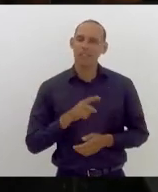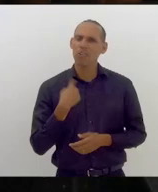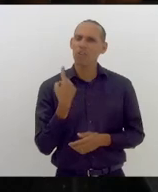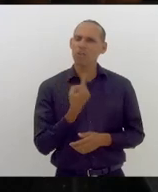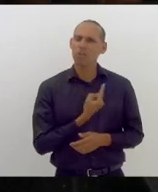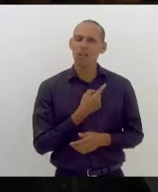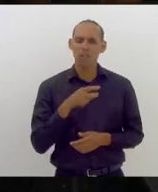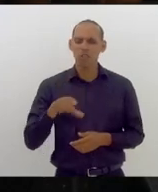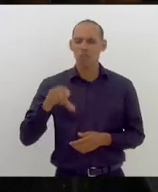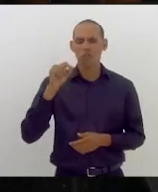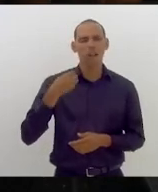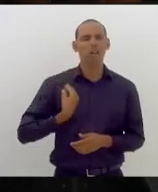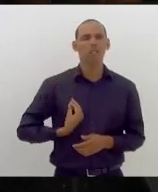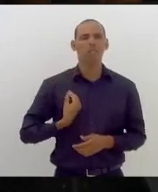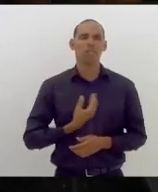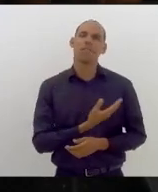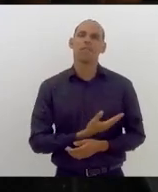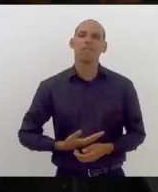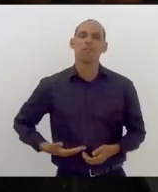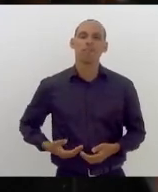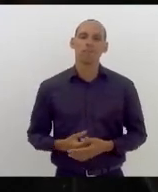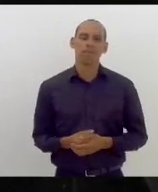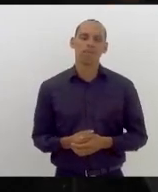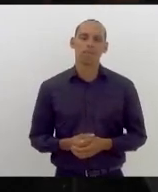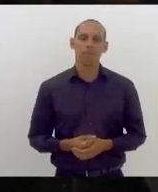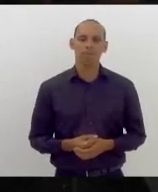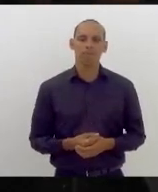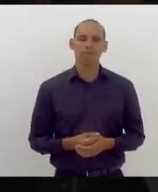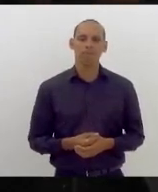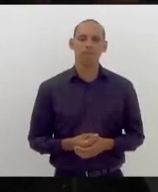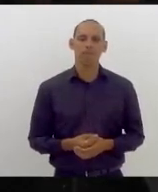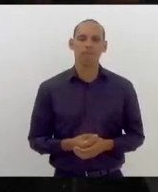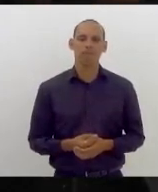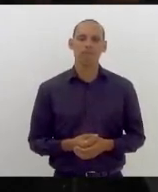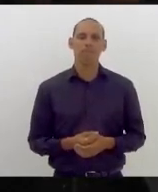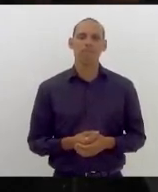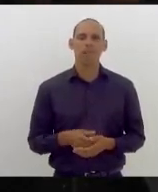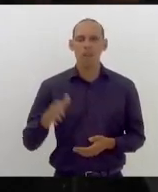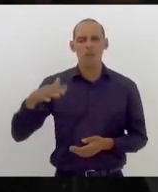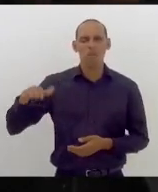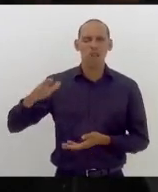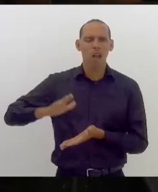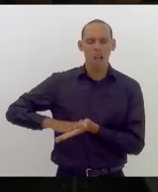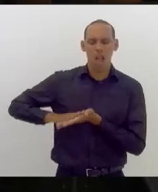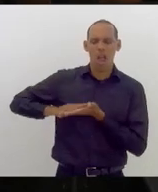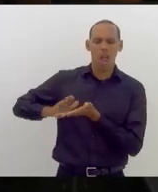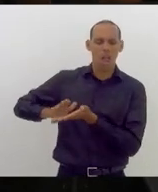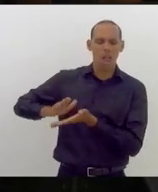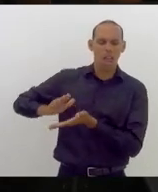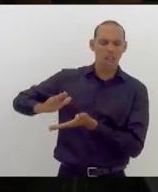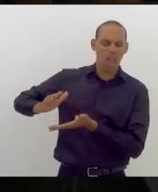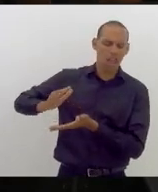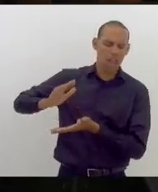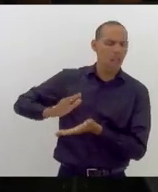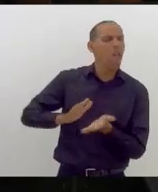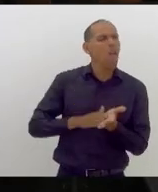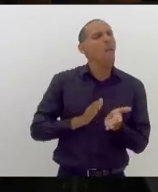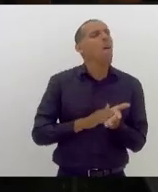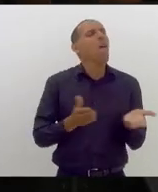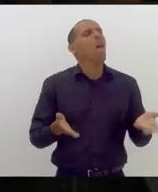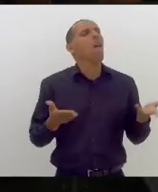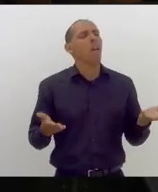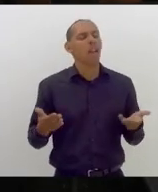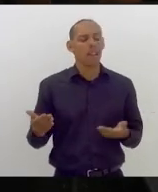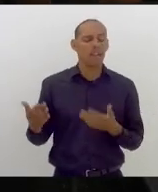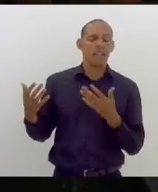essa opção da vida pública, o quanto a gente é cobrado, mas como é bom também quando a gente consegue, e aí